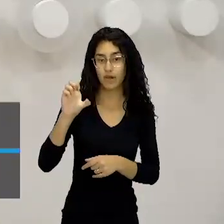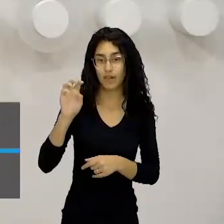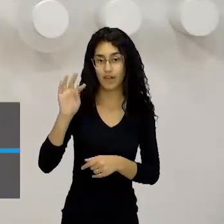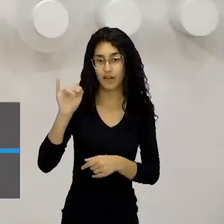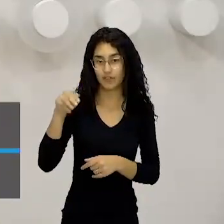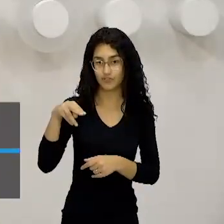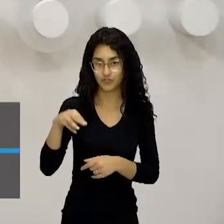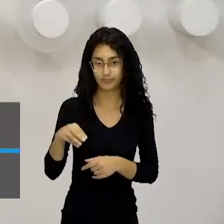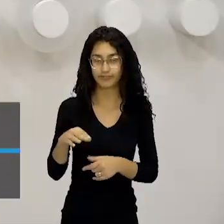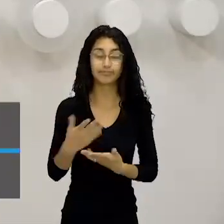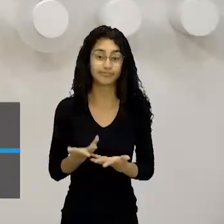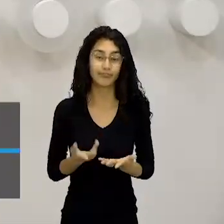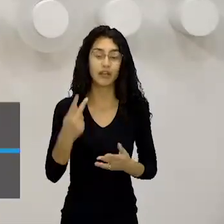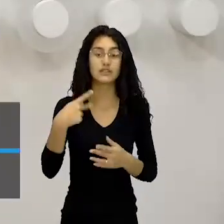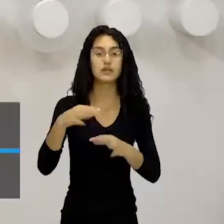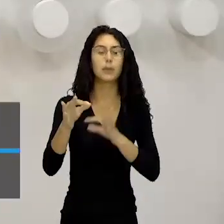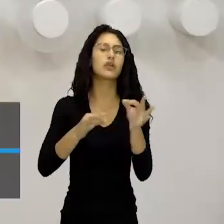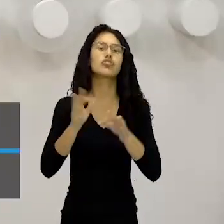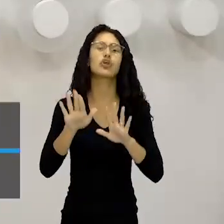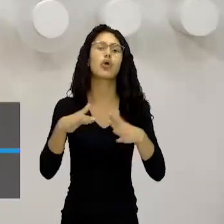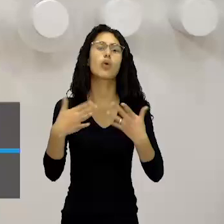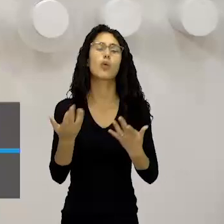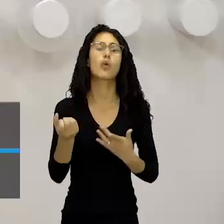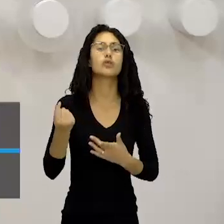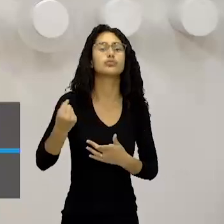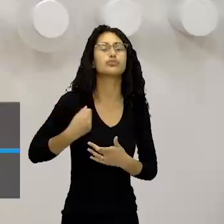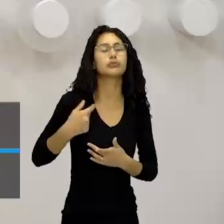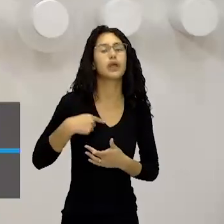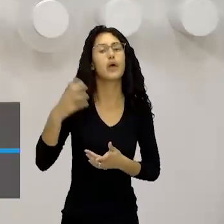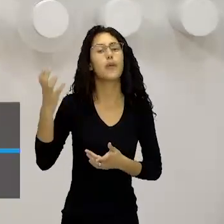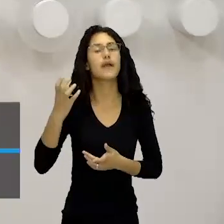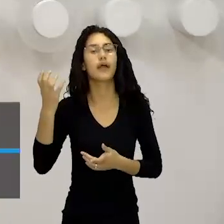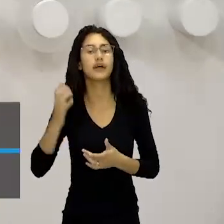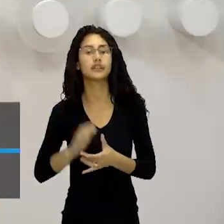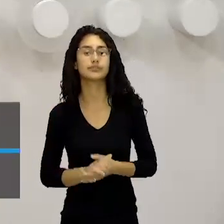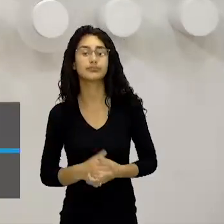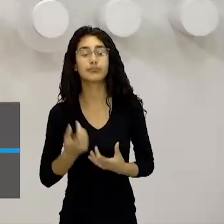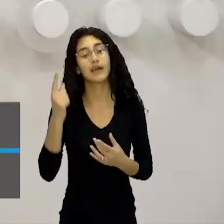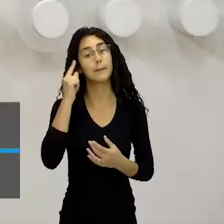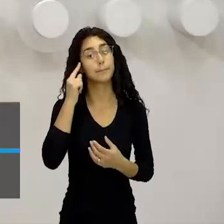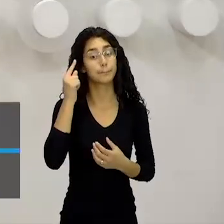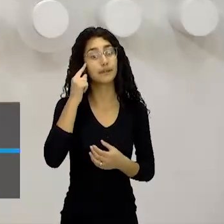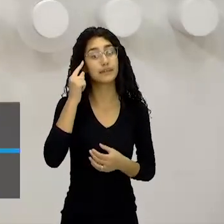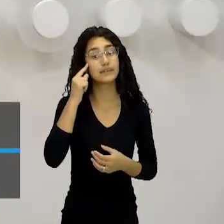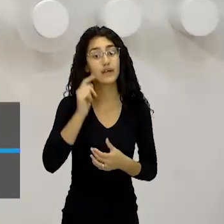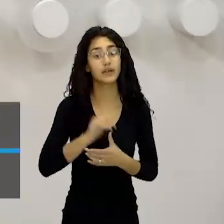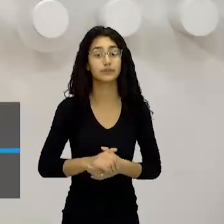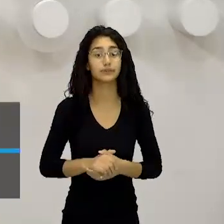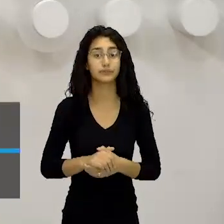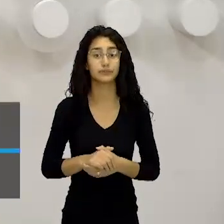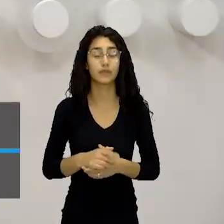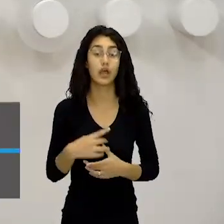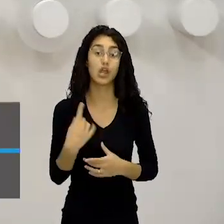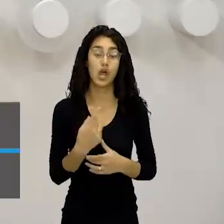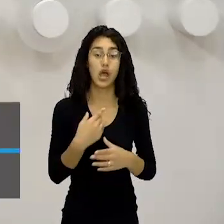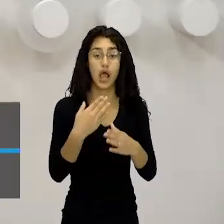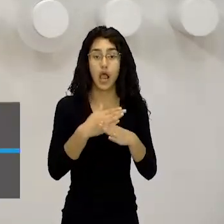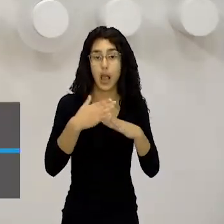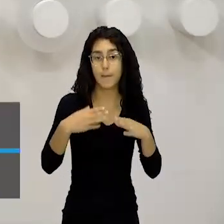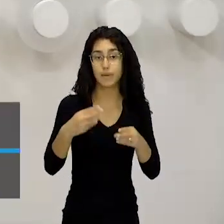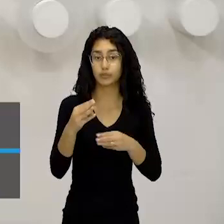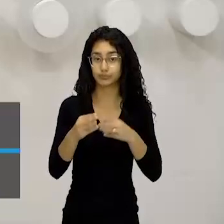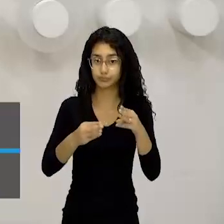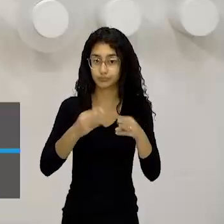seu planejamento. Quais são as notas que eu quero atingir? Ele pensar nisso, nós estamos agora concluindo aí o 3º